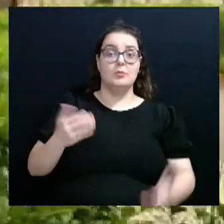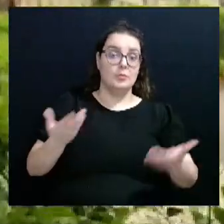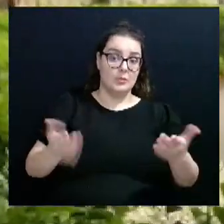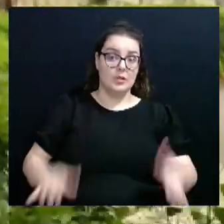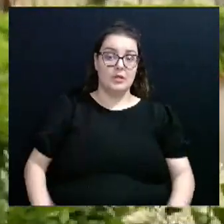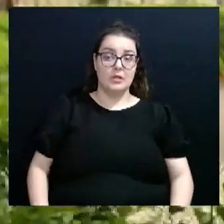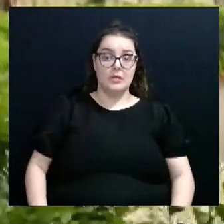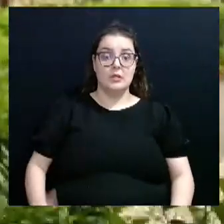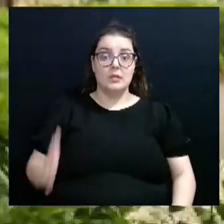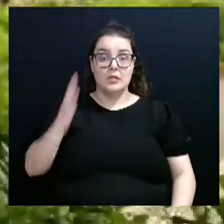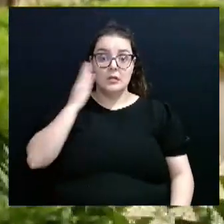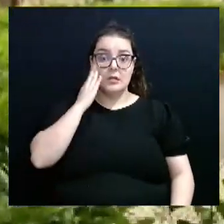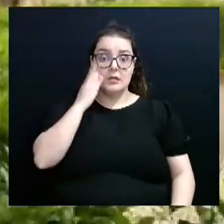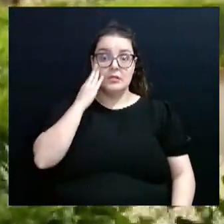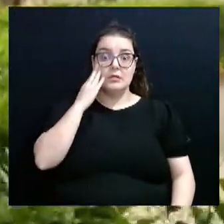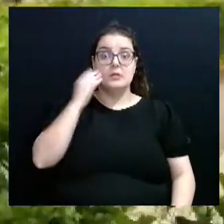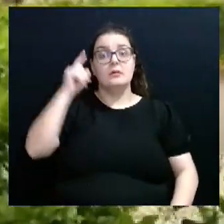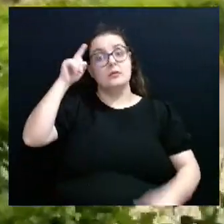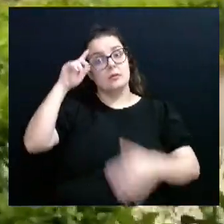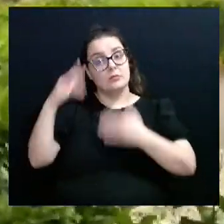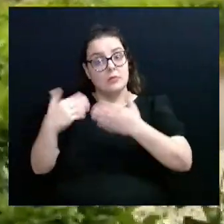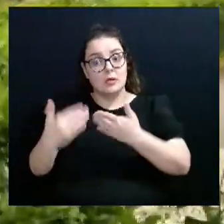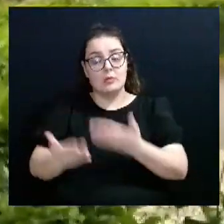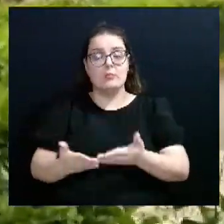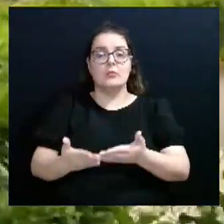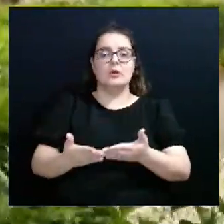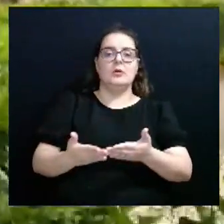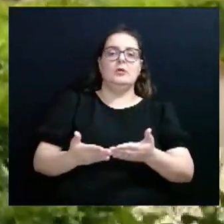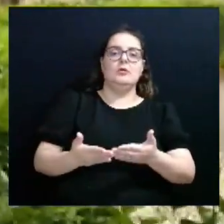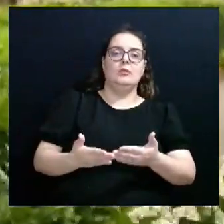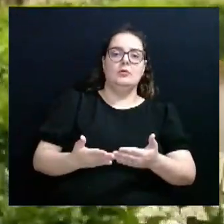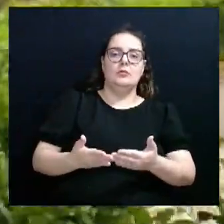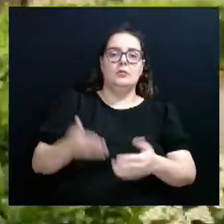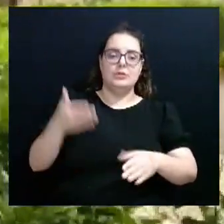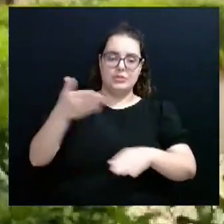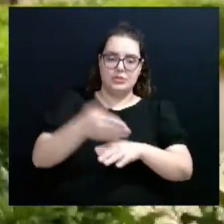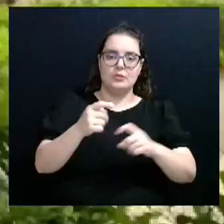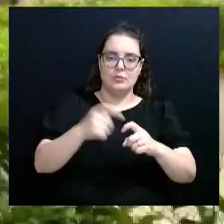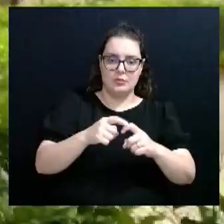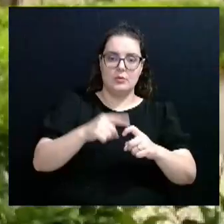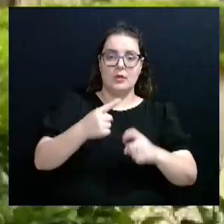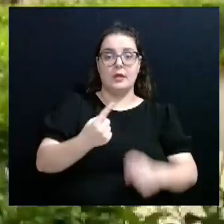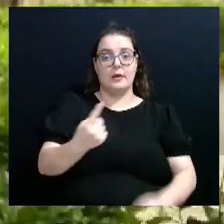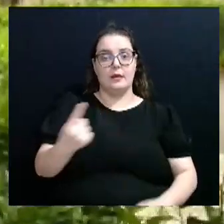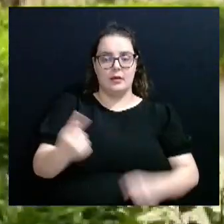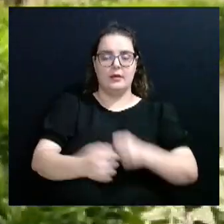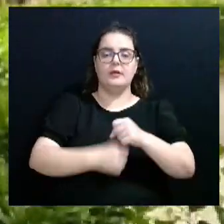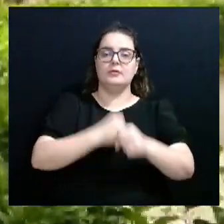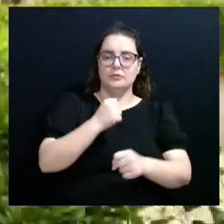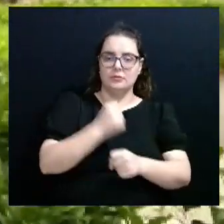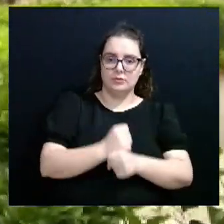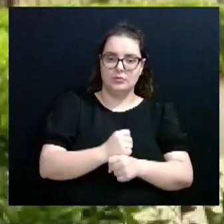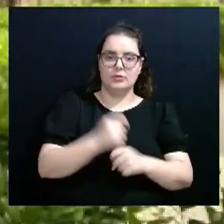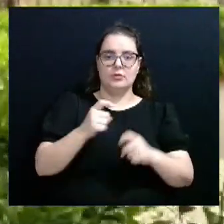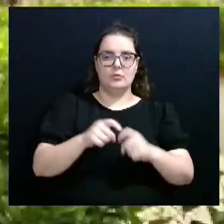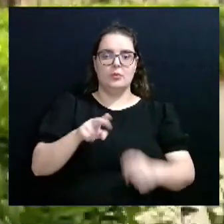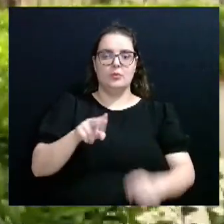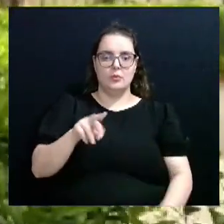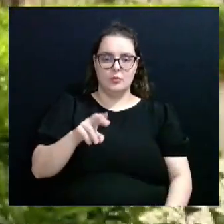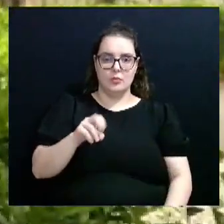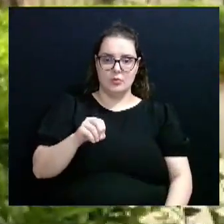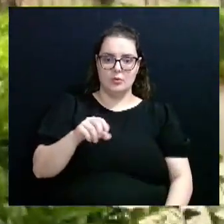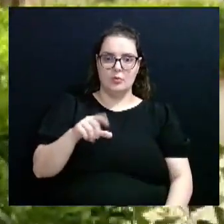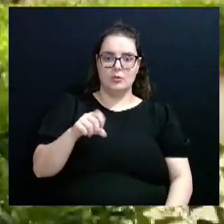que a frequência recomendada atualmente é a avaliação anual no médico urologista do ponto de vista preventivo